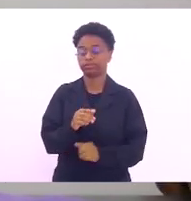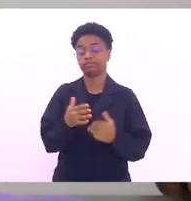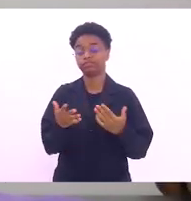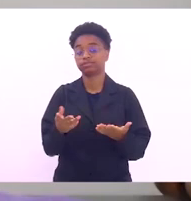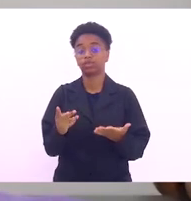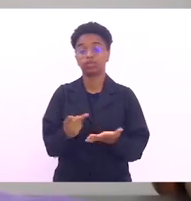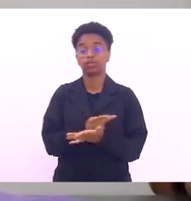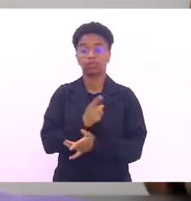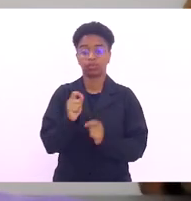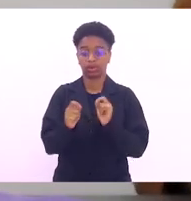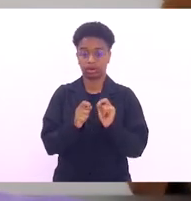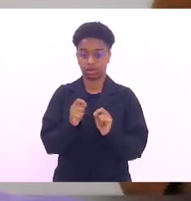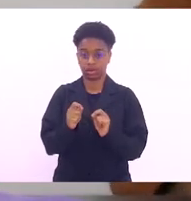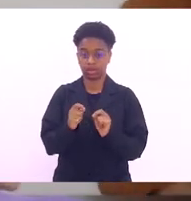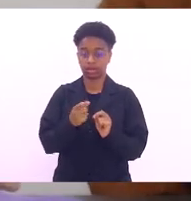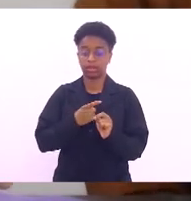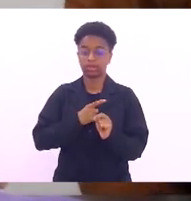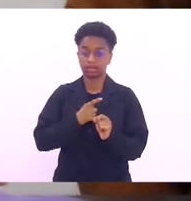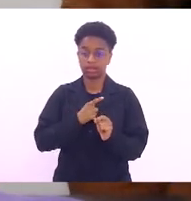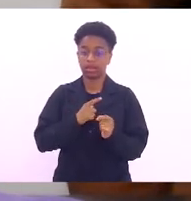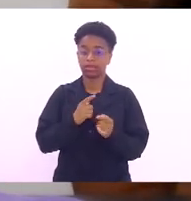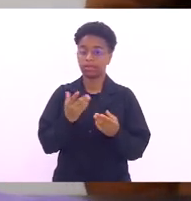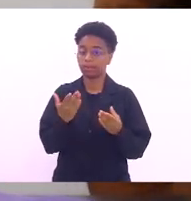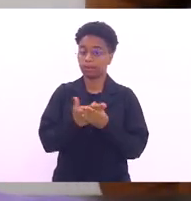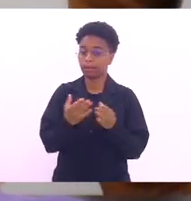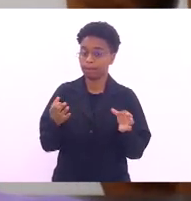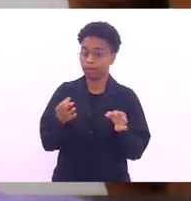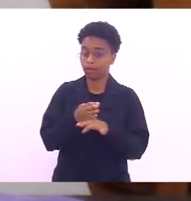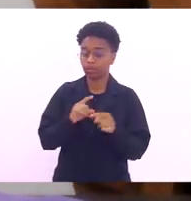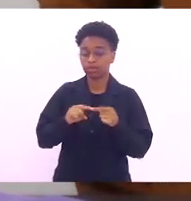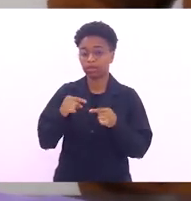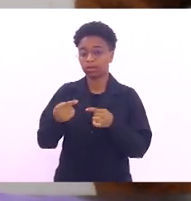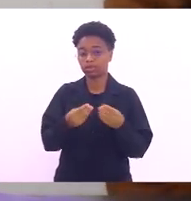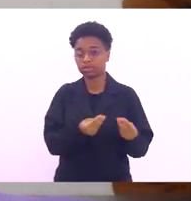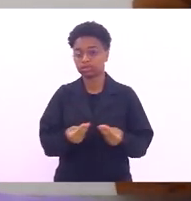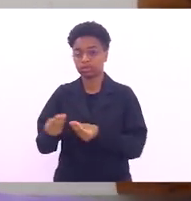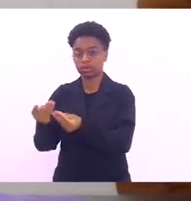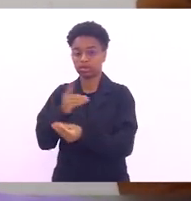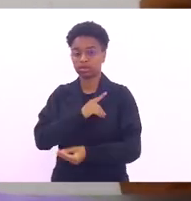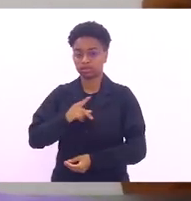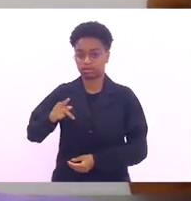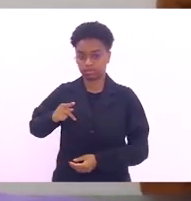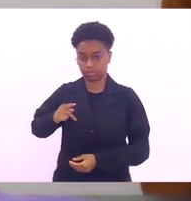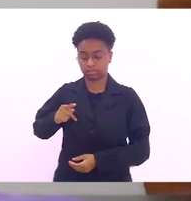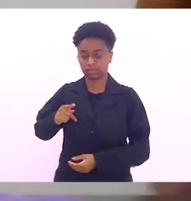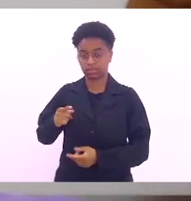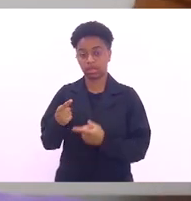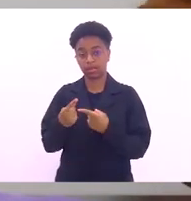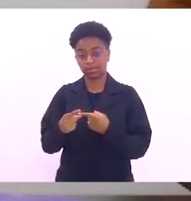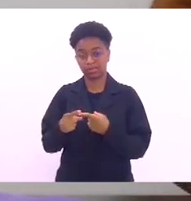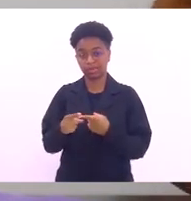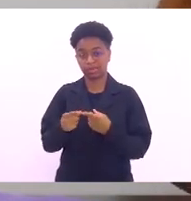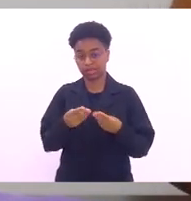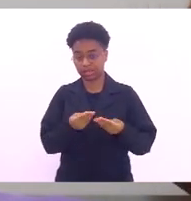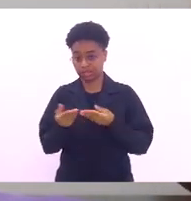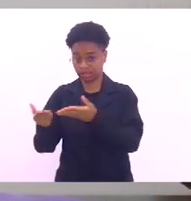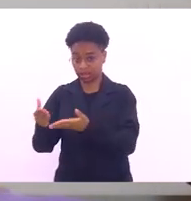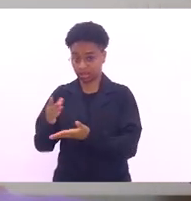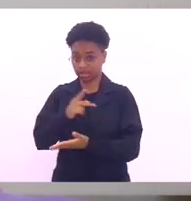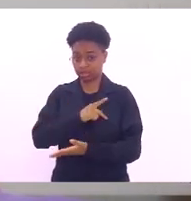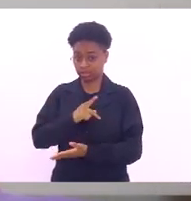que acontece depois dos processos do processo pronto ela encaminha para defensoria que chega na Defensoria